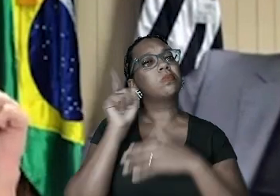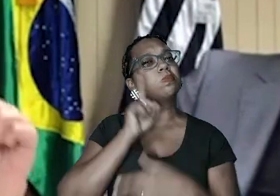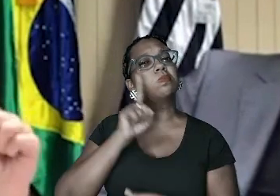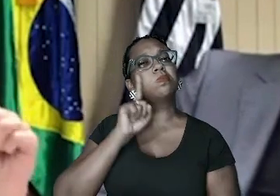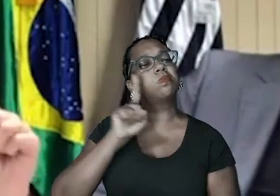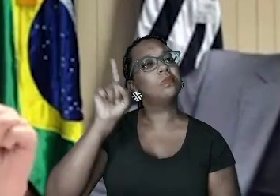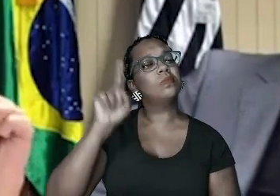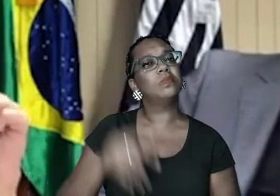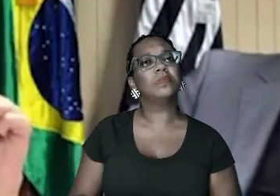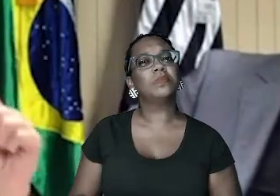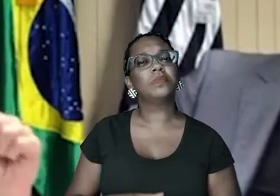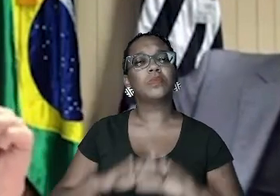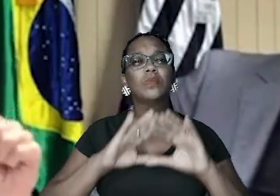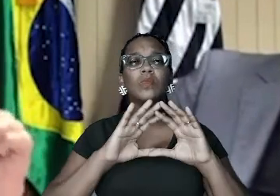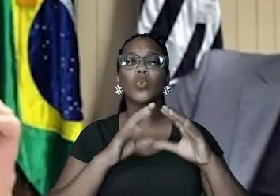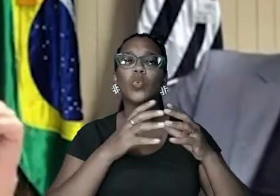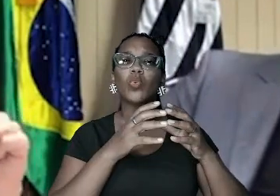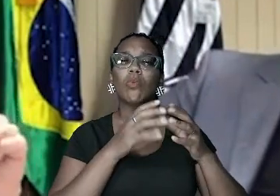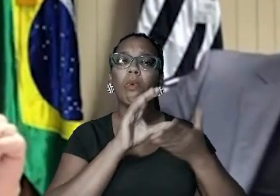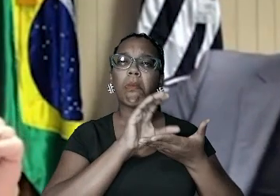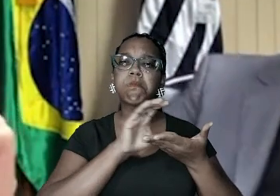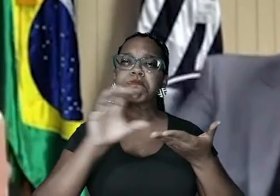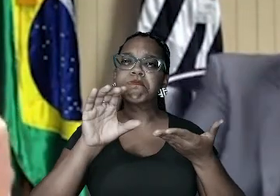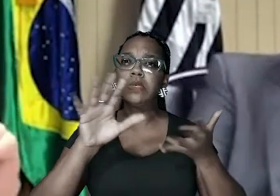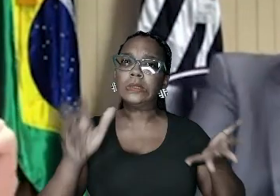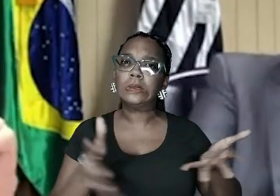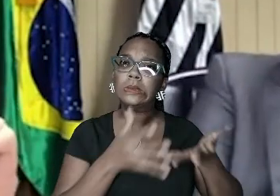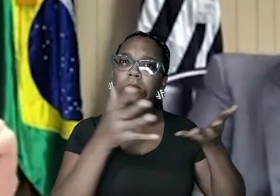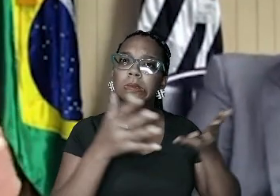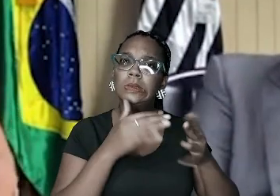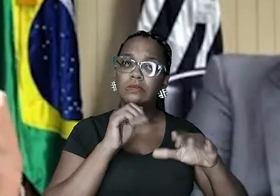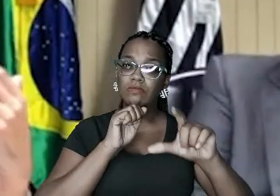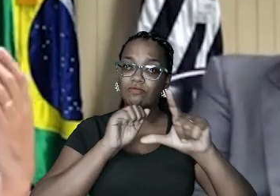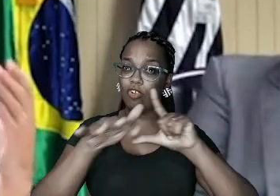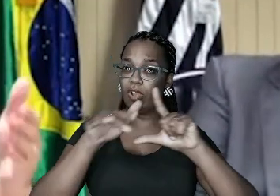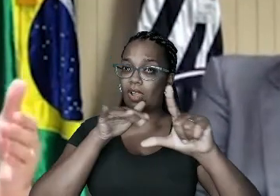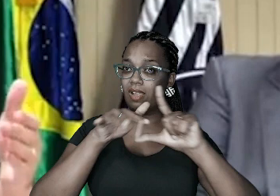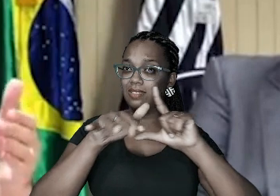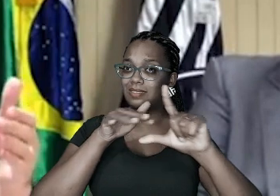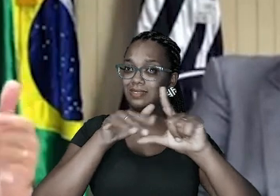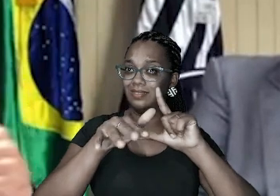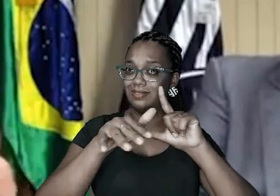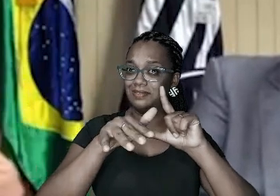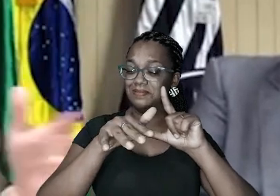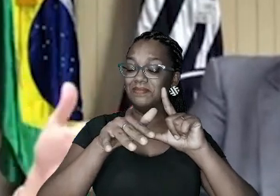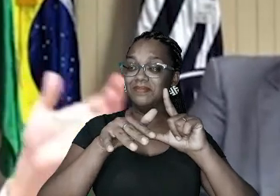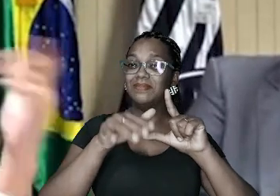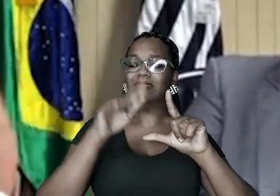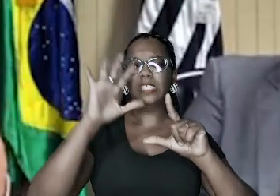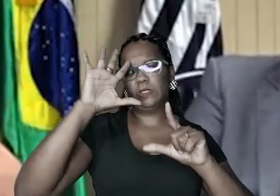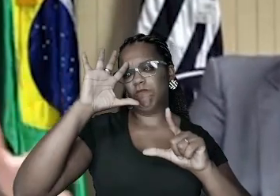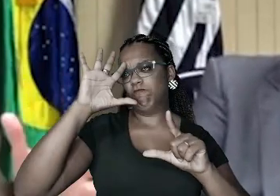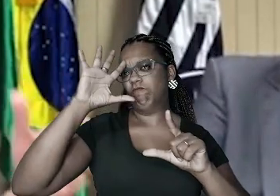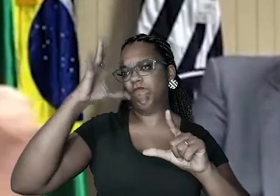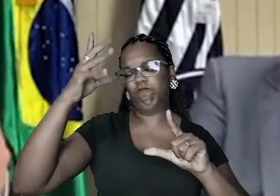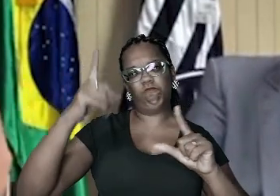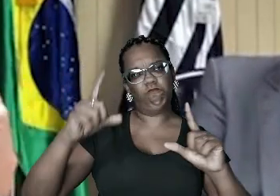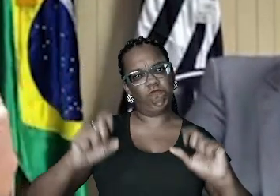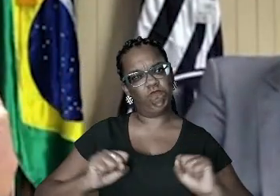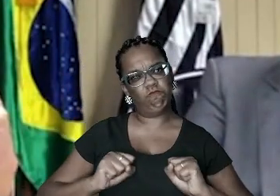muito curioso em uma rede social norte-americana um grupo de investidores mobilizados por